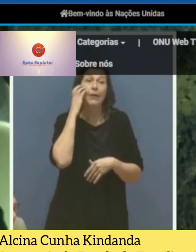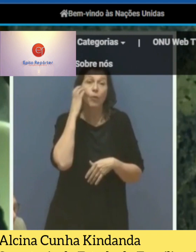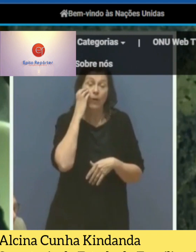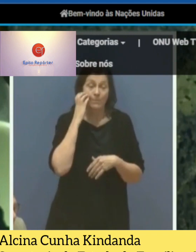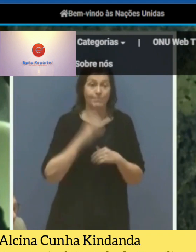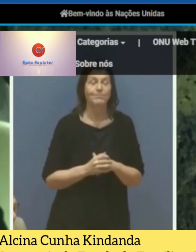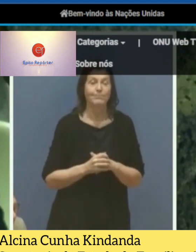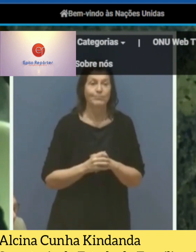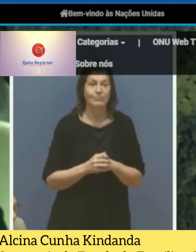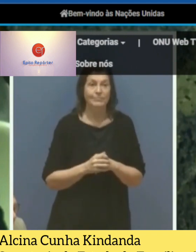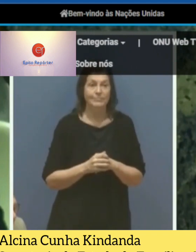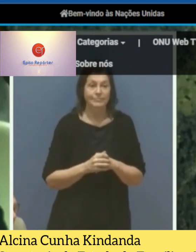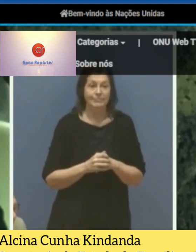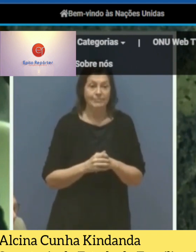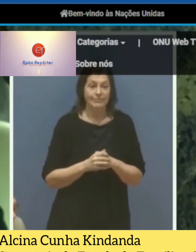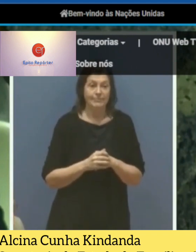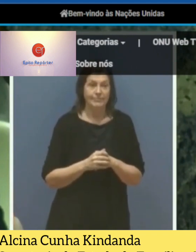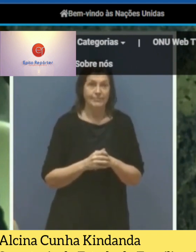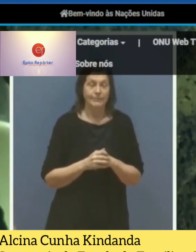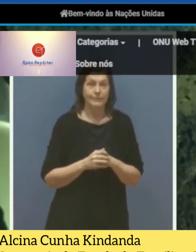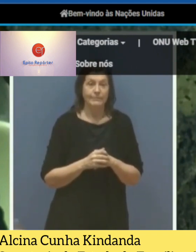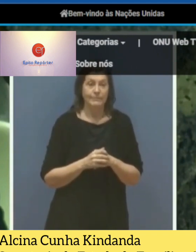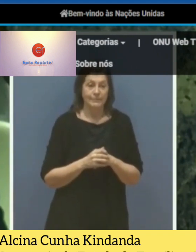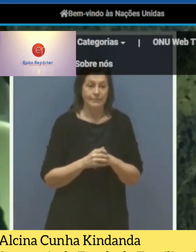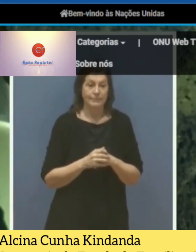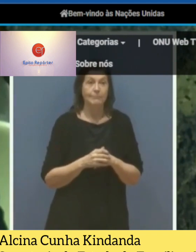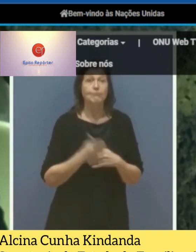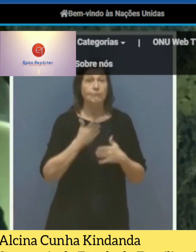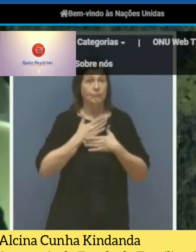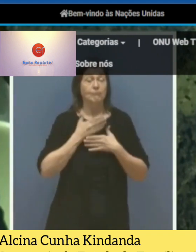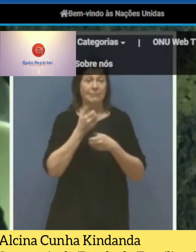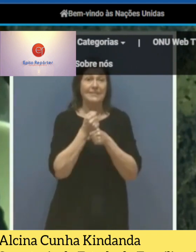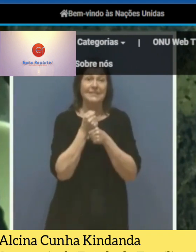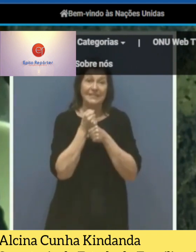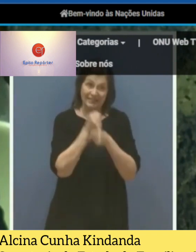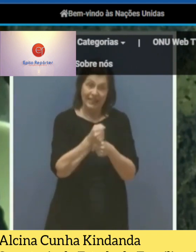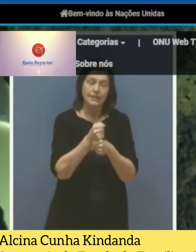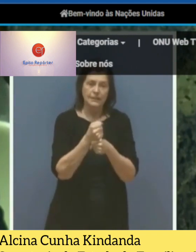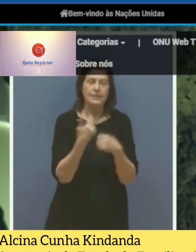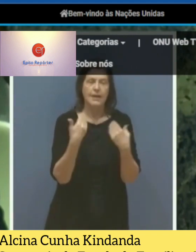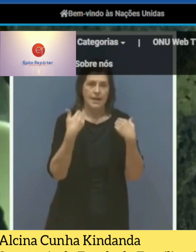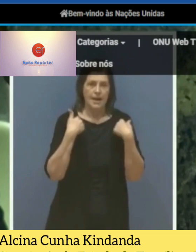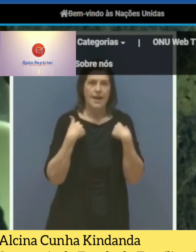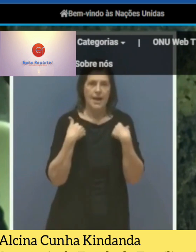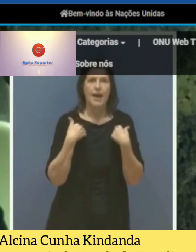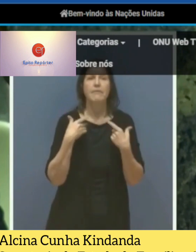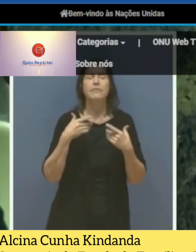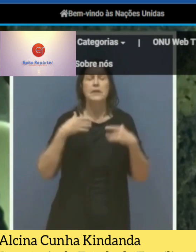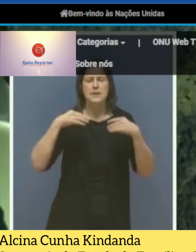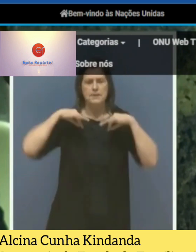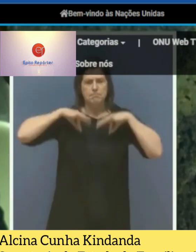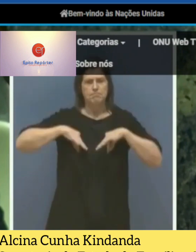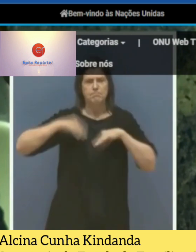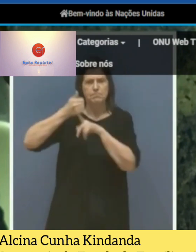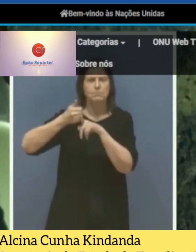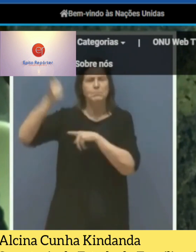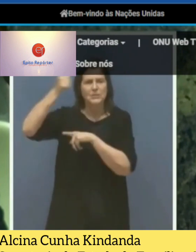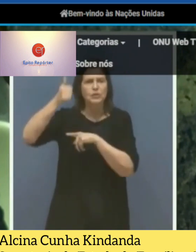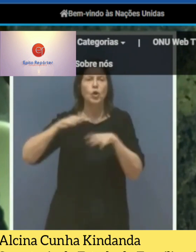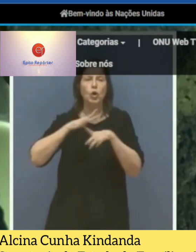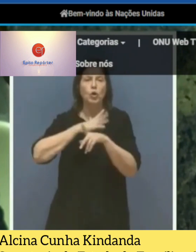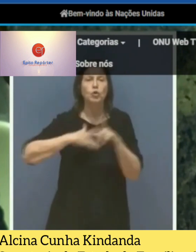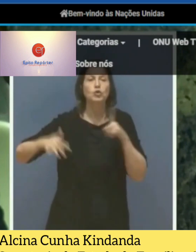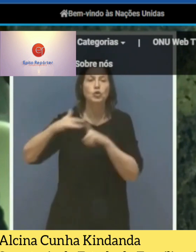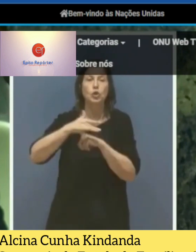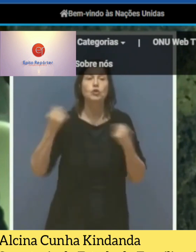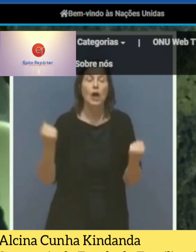representantes dos seguintes setores do Ministério da ação social família e promoção da mulher das relações exteriores da justiça